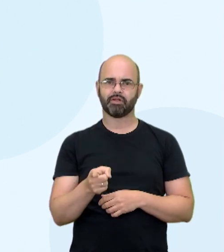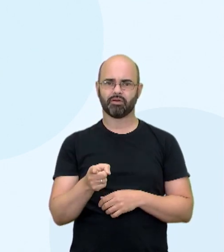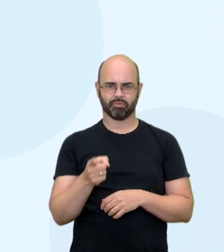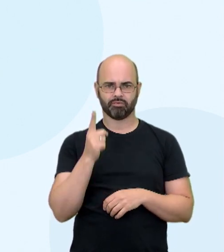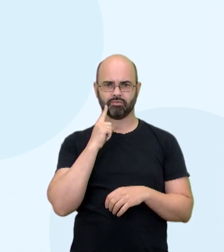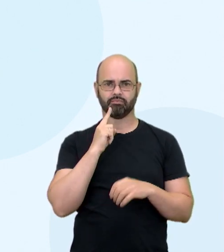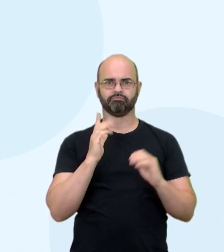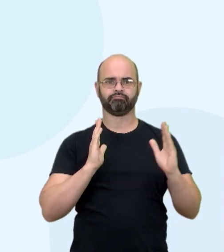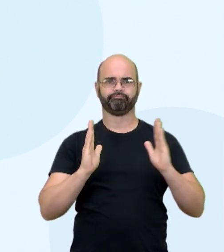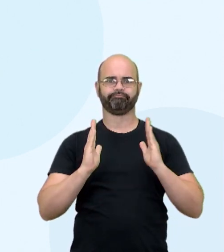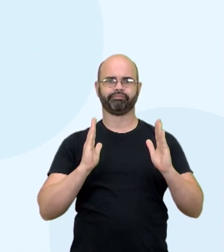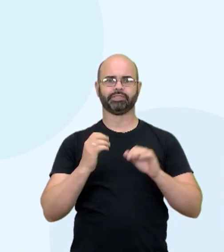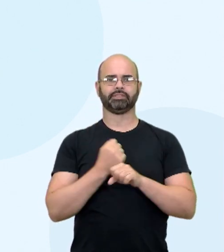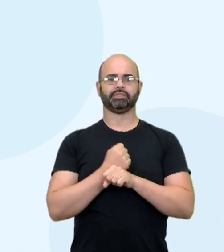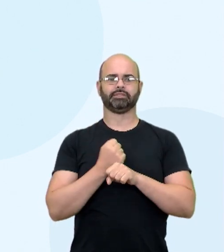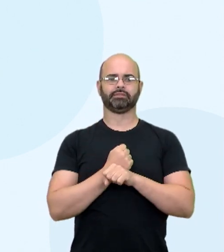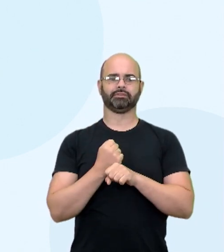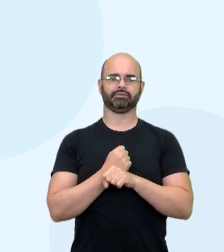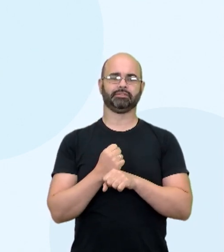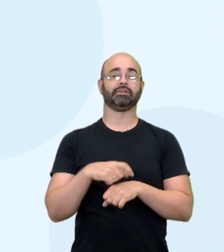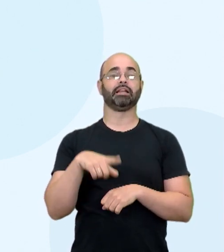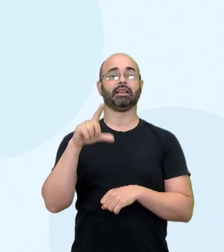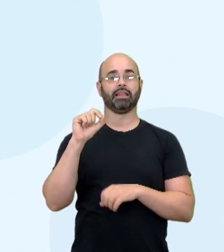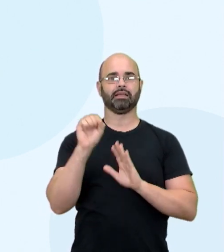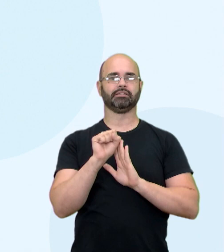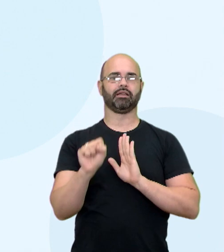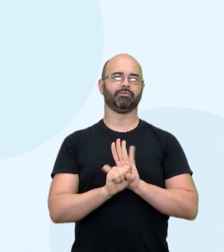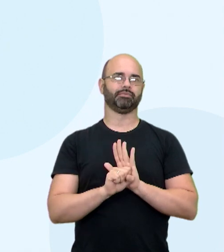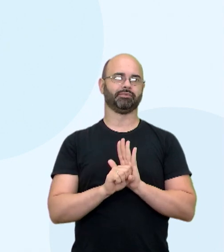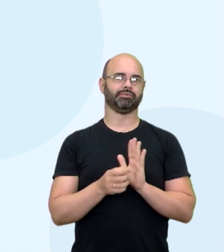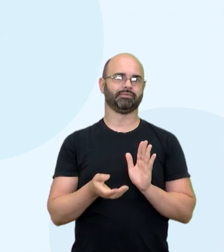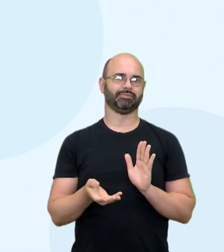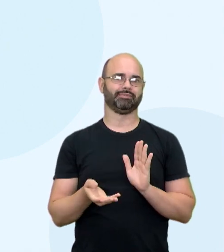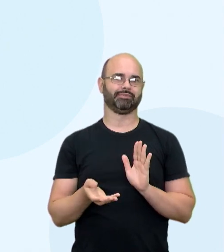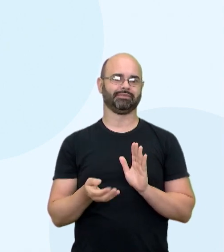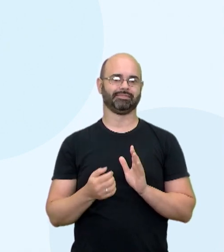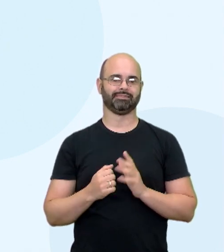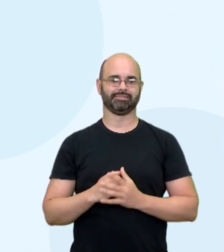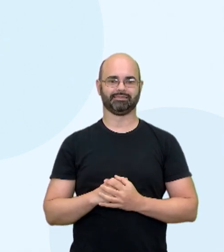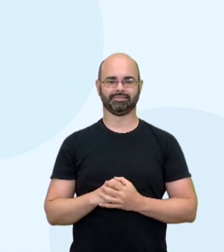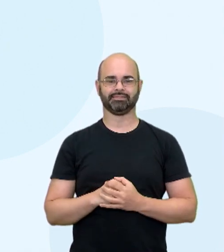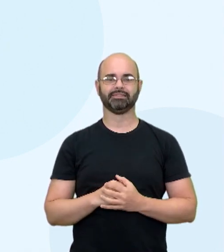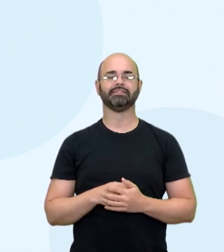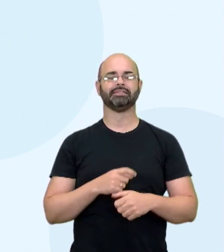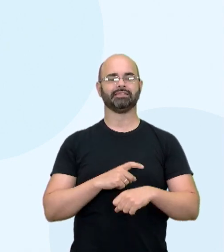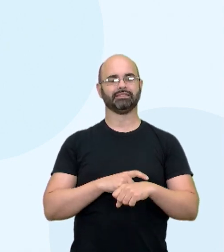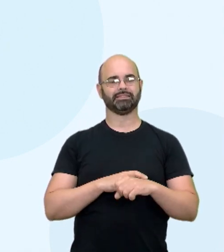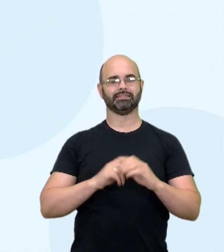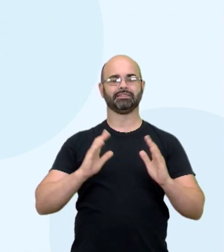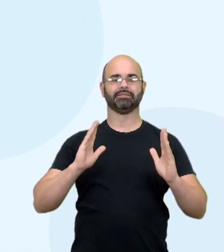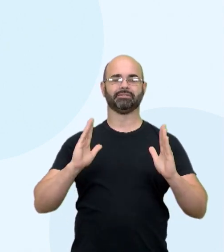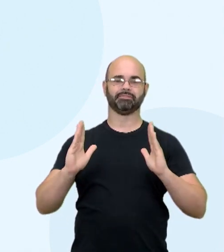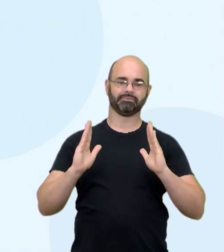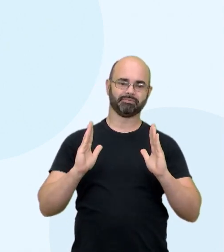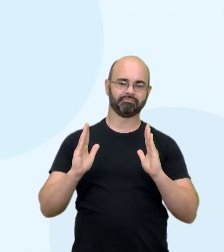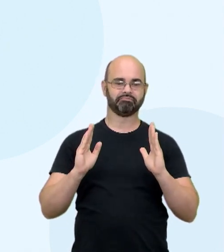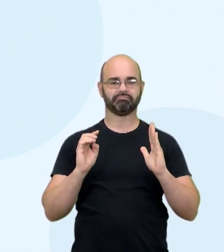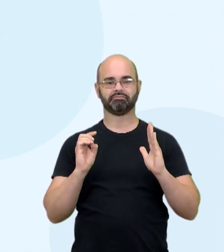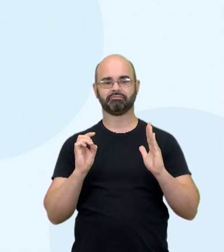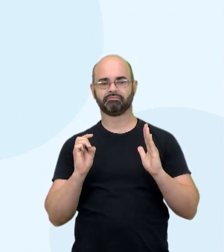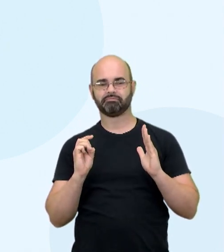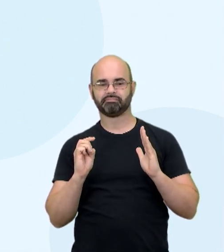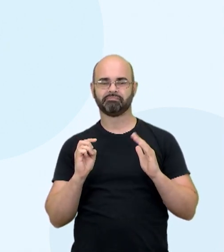dura praticamente 10 séculos. Né? Então, assim, numa periodização, assim, mais ou menos,